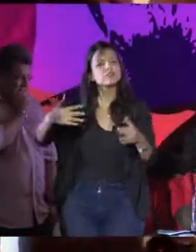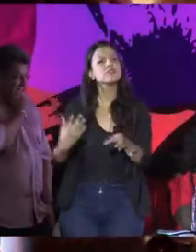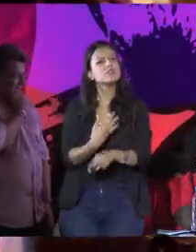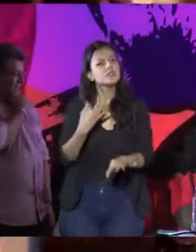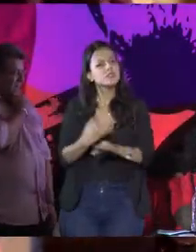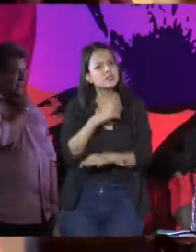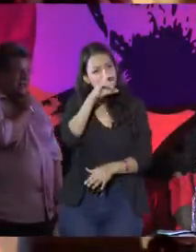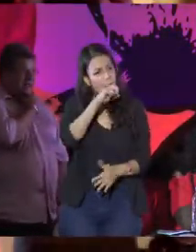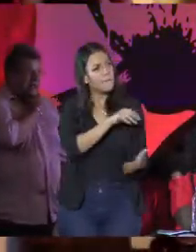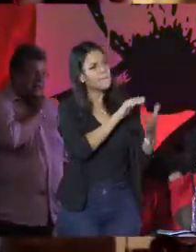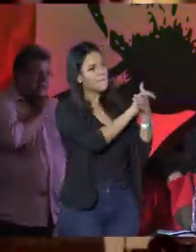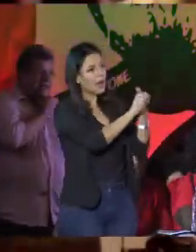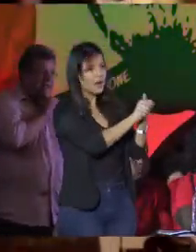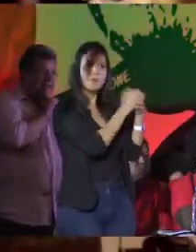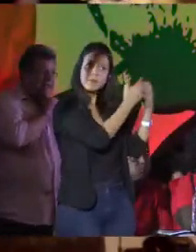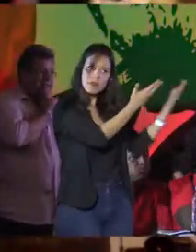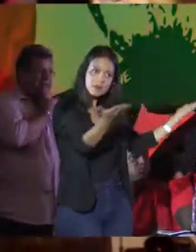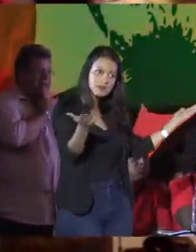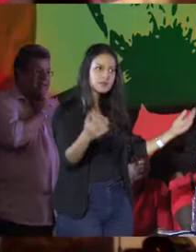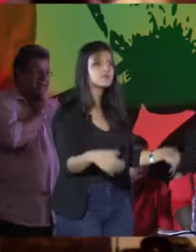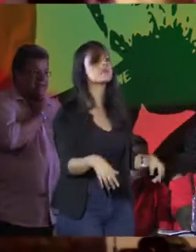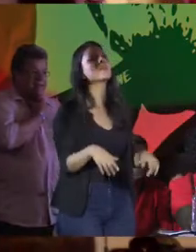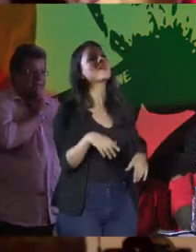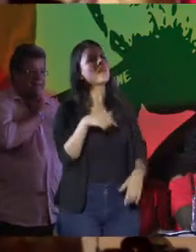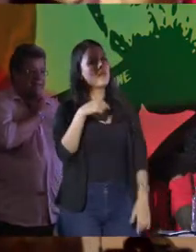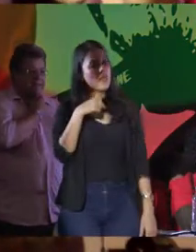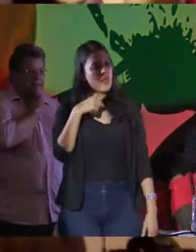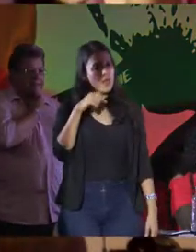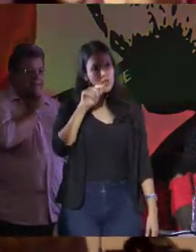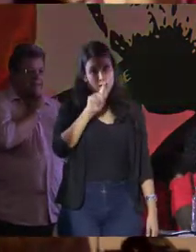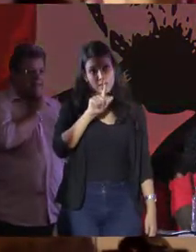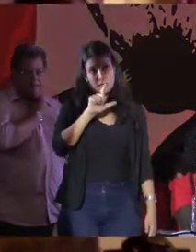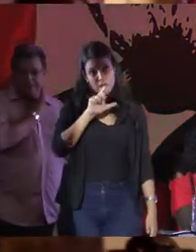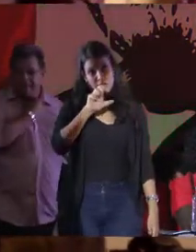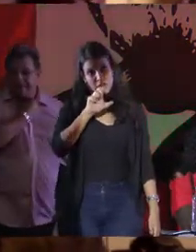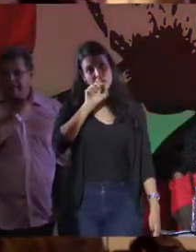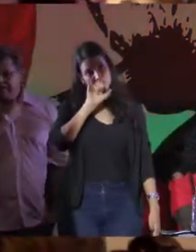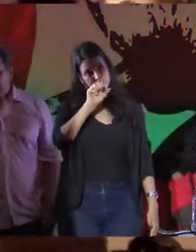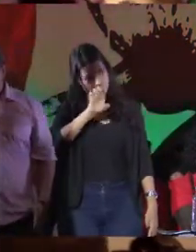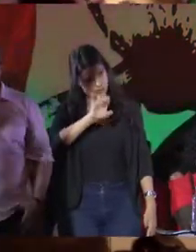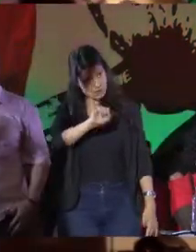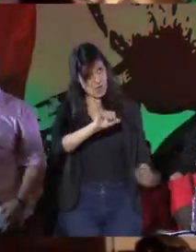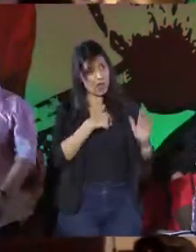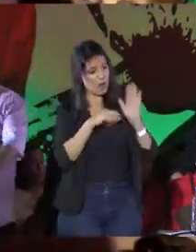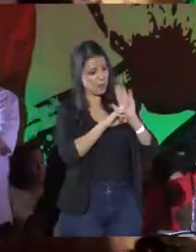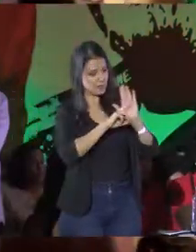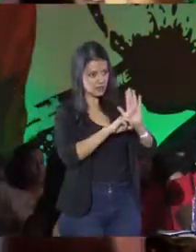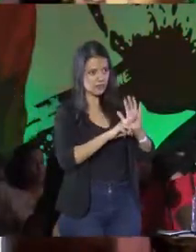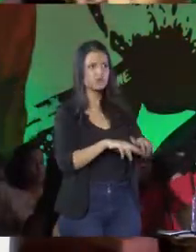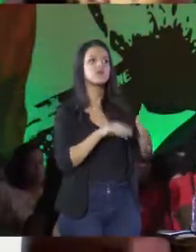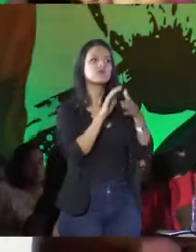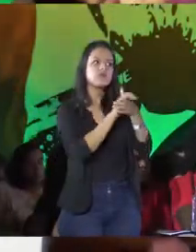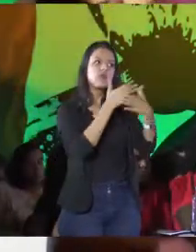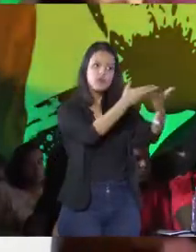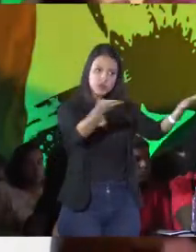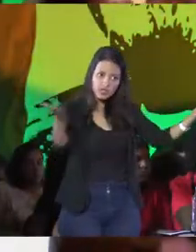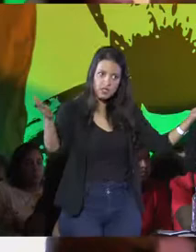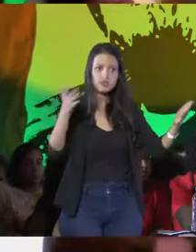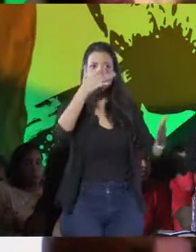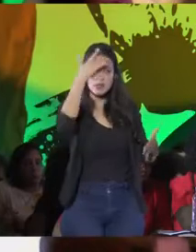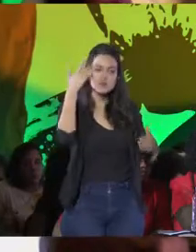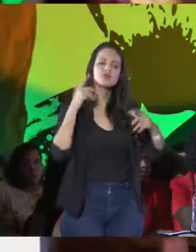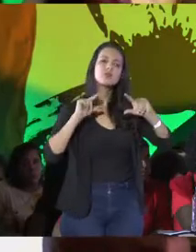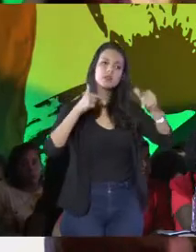resistência. Queria saudar aqui, em nome da presidenta Gleisi, todos os militantes e companheiros e companheiras dos Partidos dos Trabalhadores, que